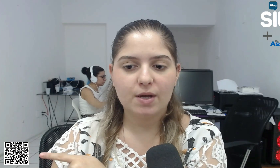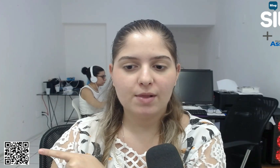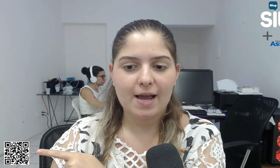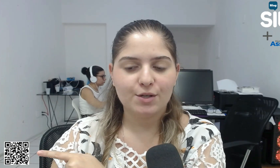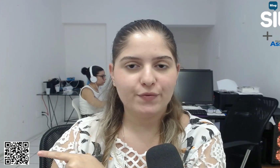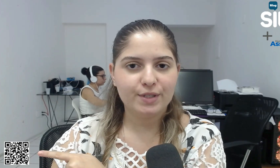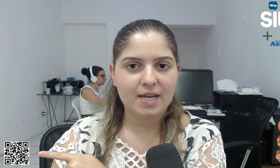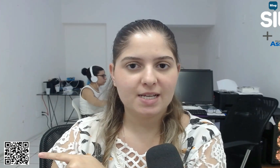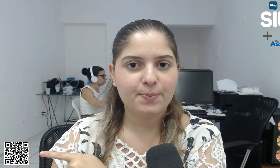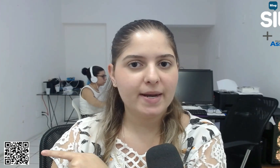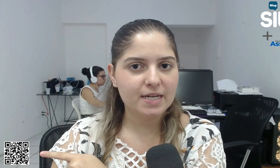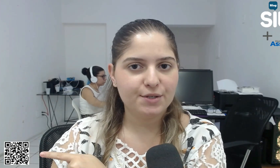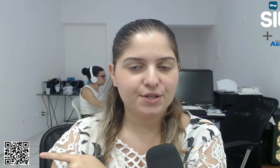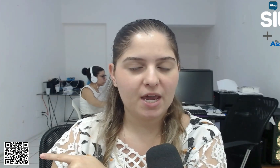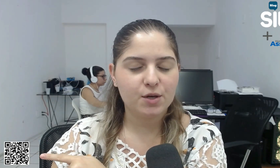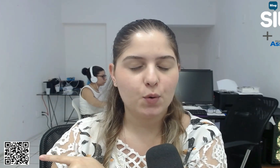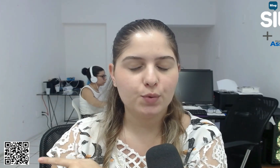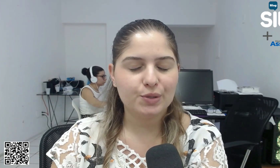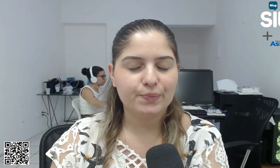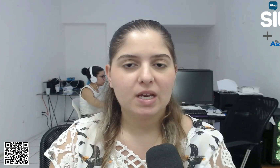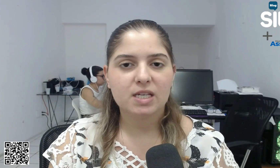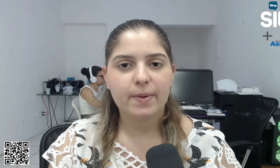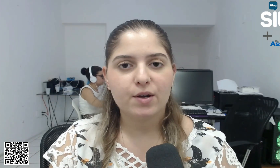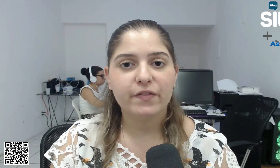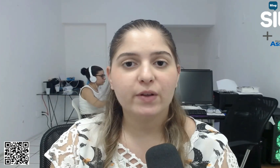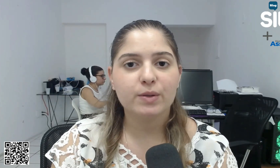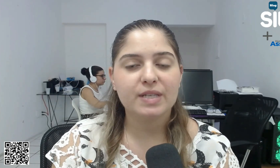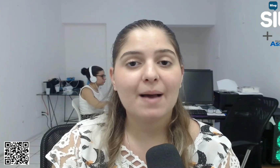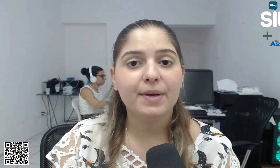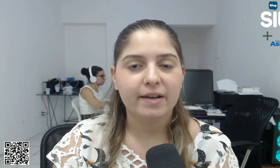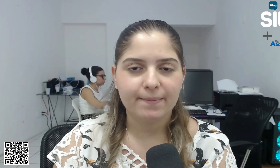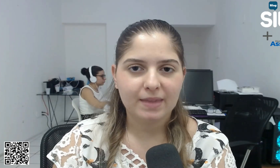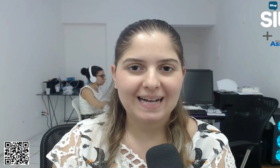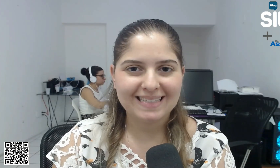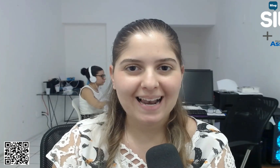câmera do celular de vocês para este QR Code. Espero revê-los amanhã. Até lá!